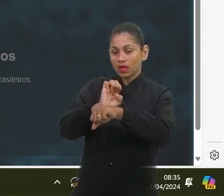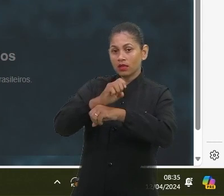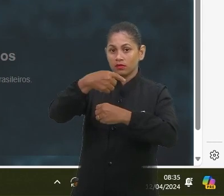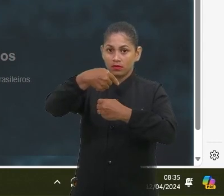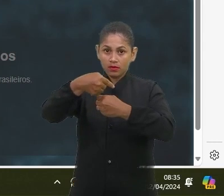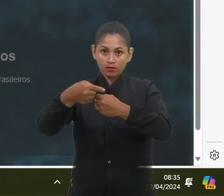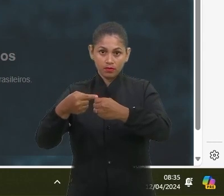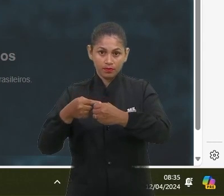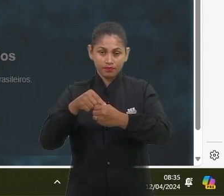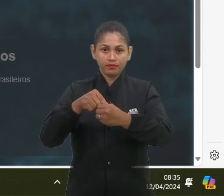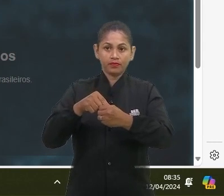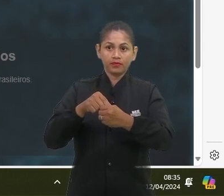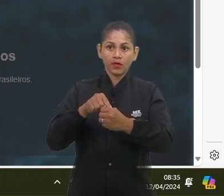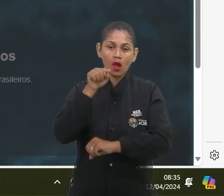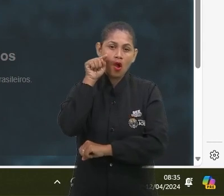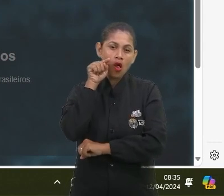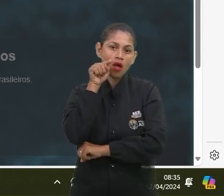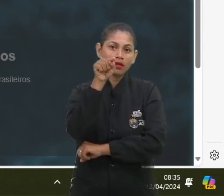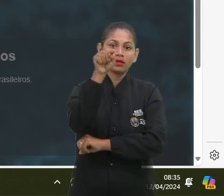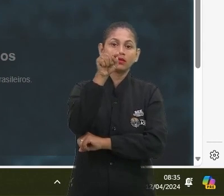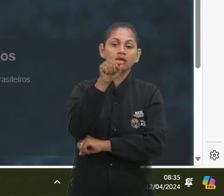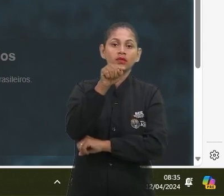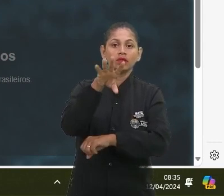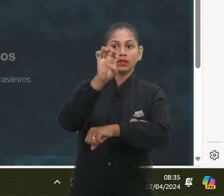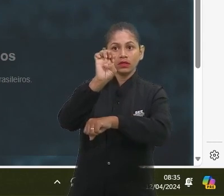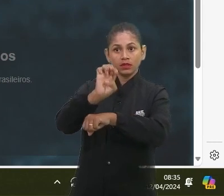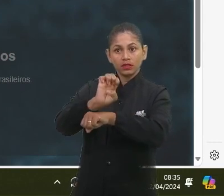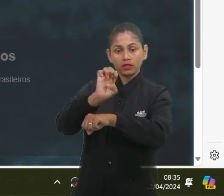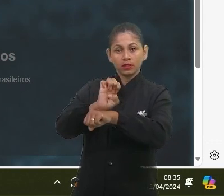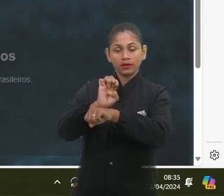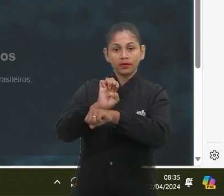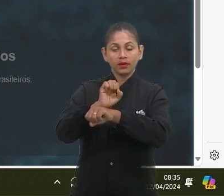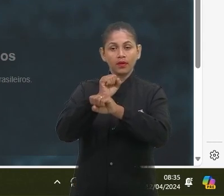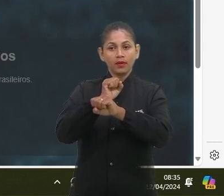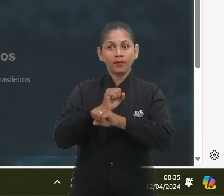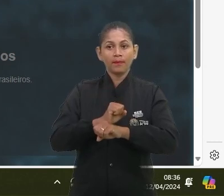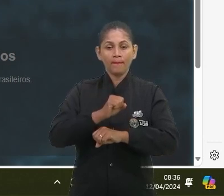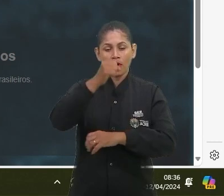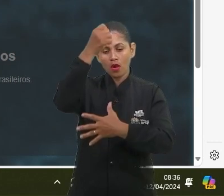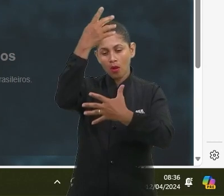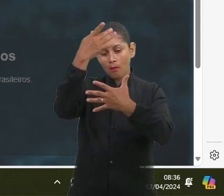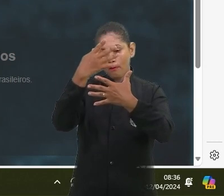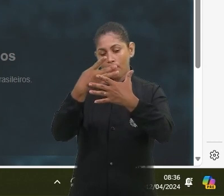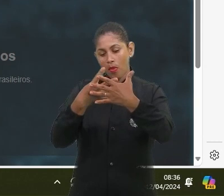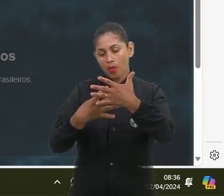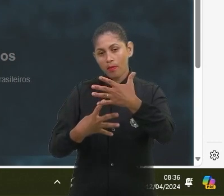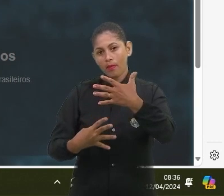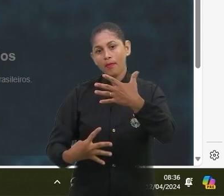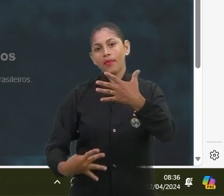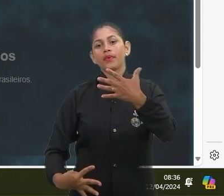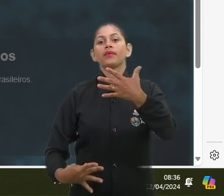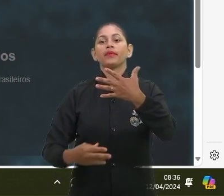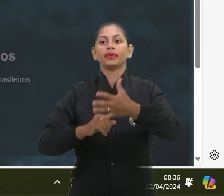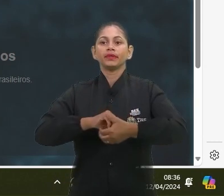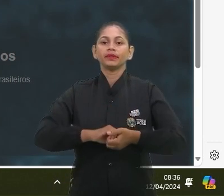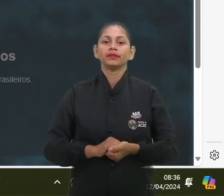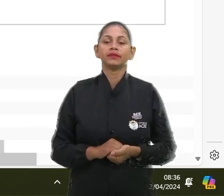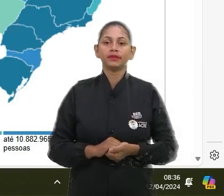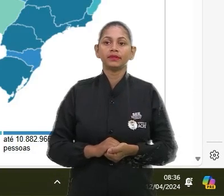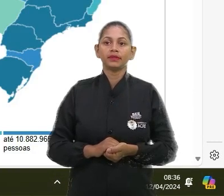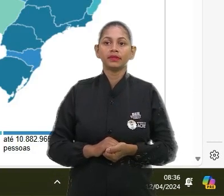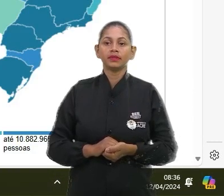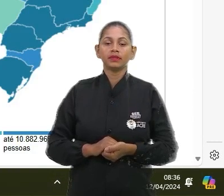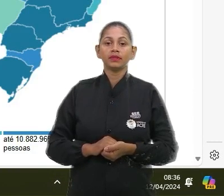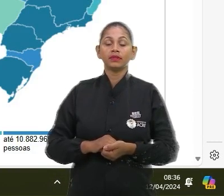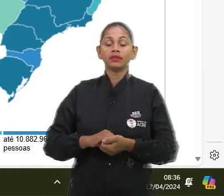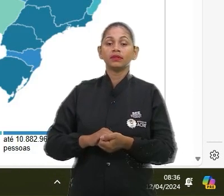Municípios. Vou clicar aqui em Estados, apareceu a lista de estados da nossa federação, e aí eu estou aqui,